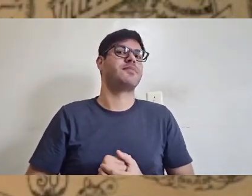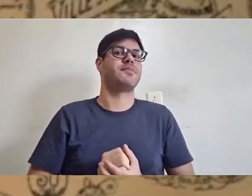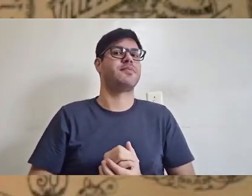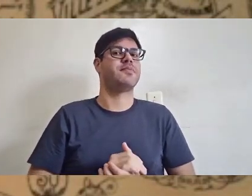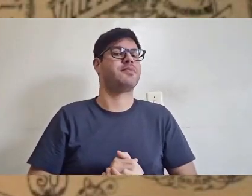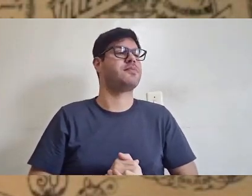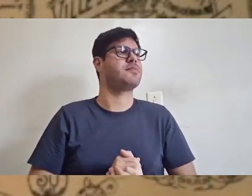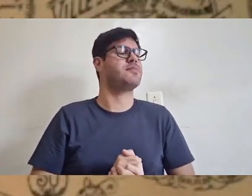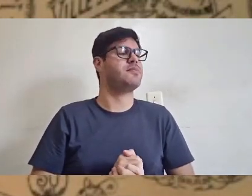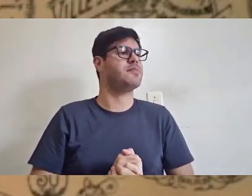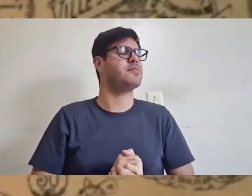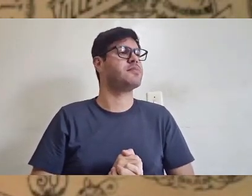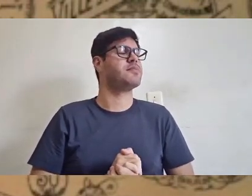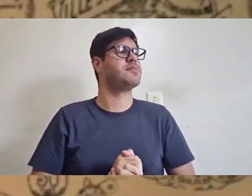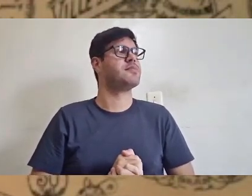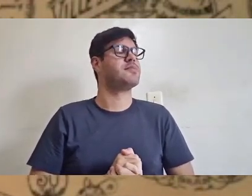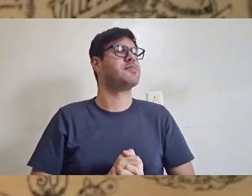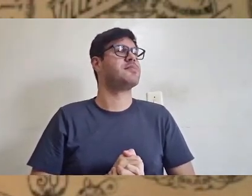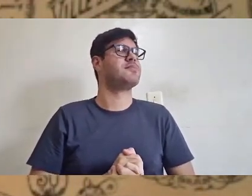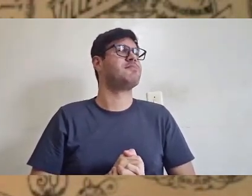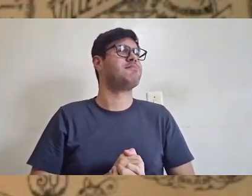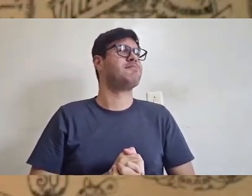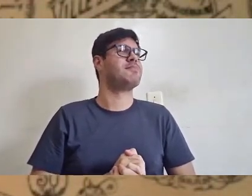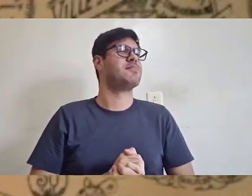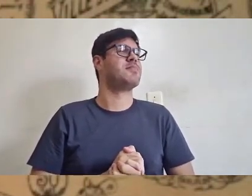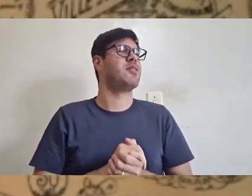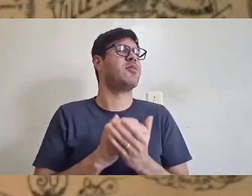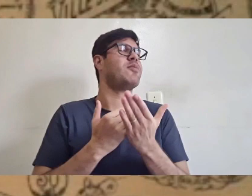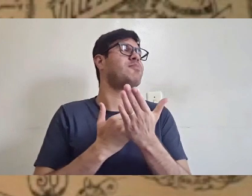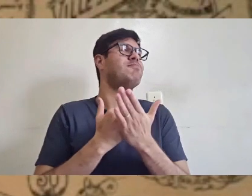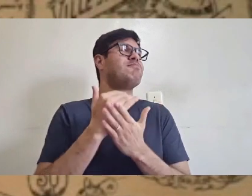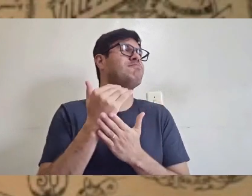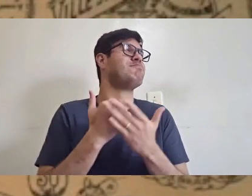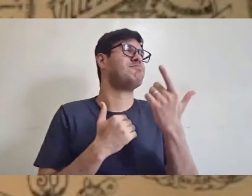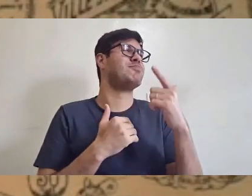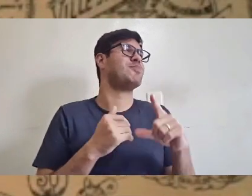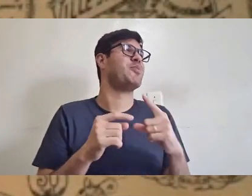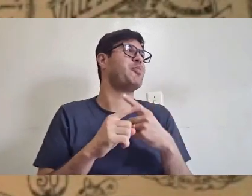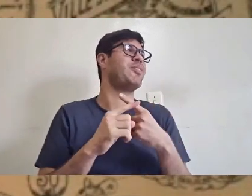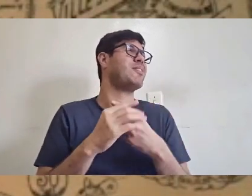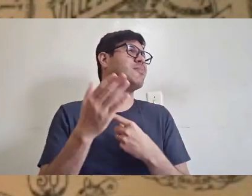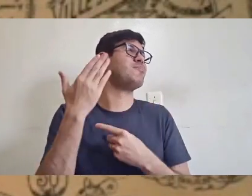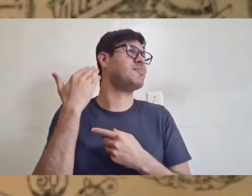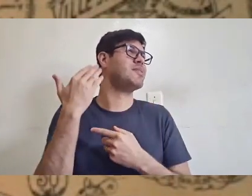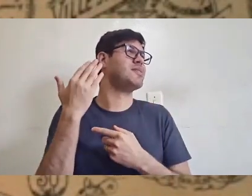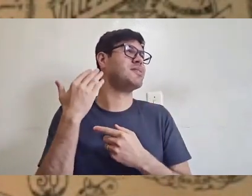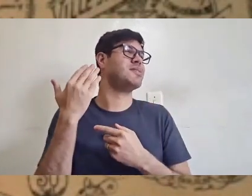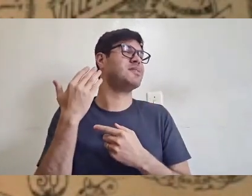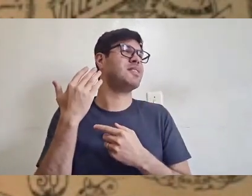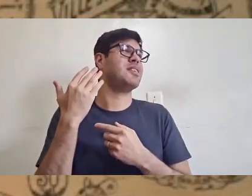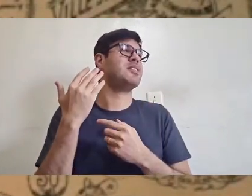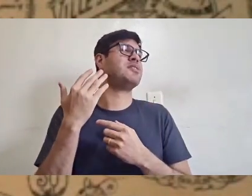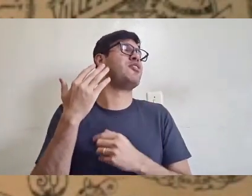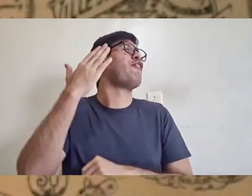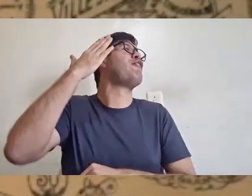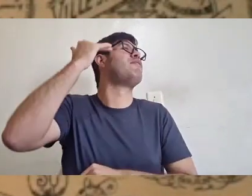como um reinício daquilo que ele já foi no passado glorioso